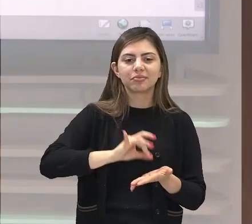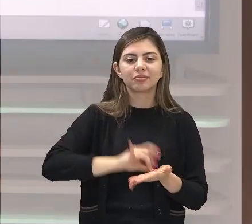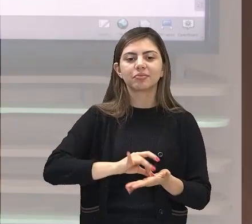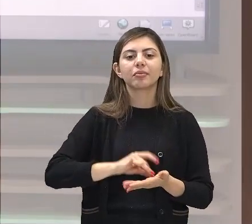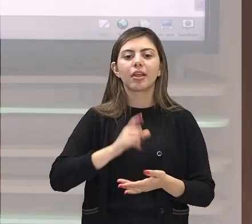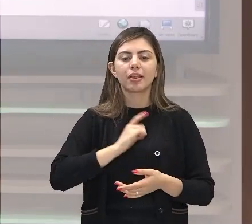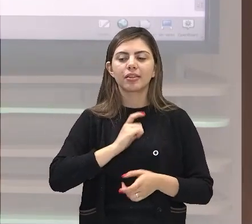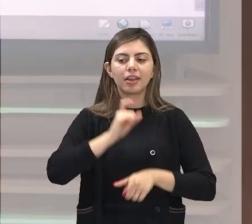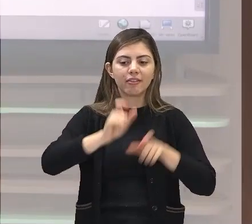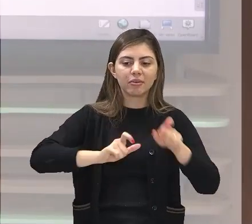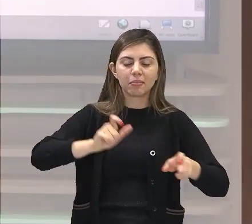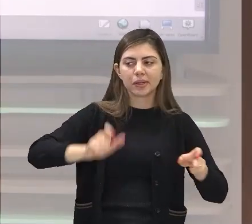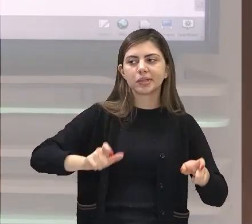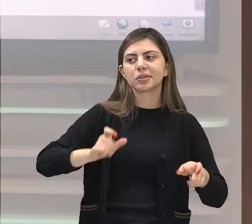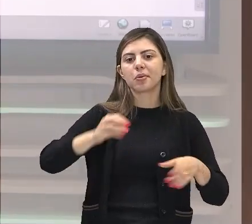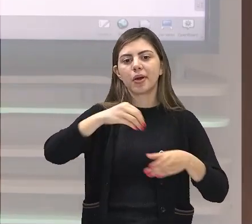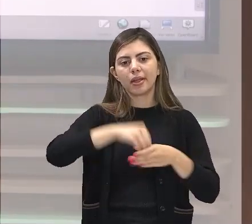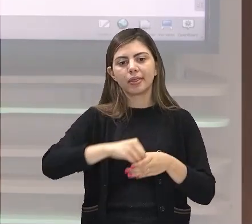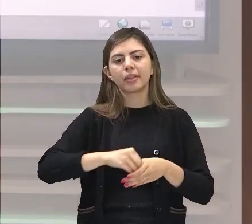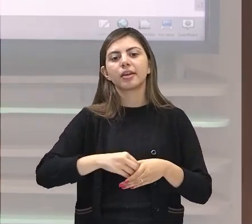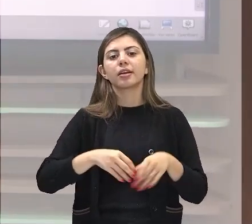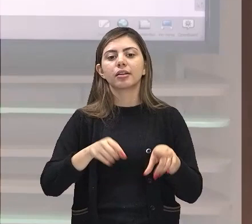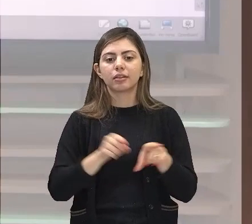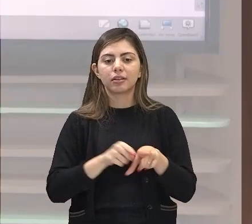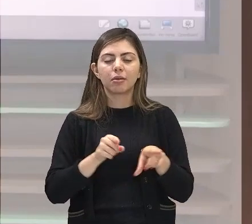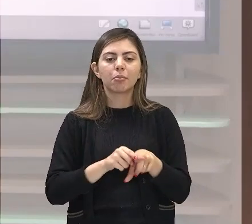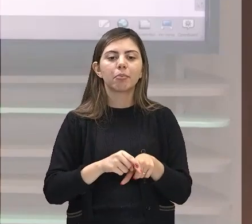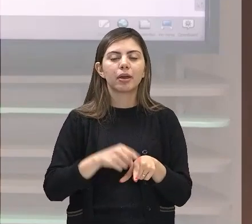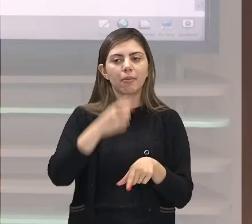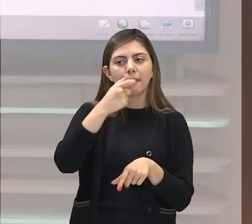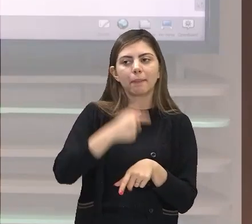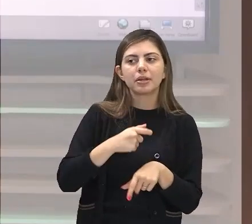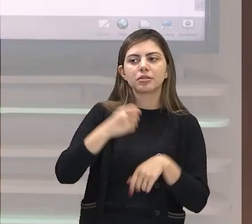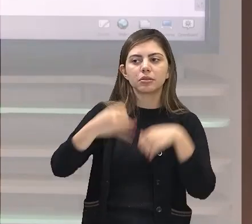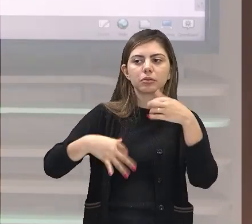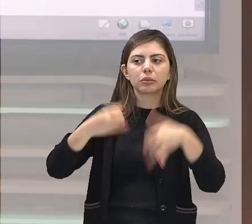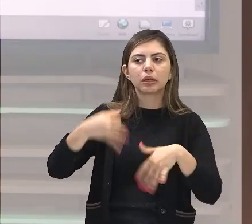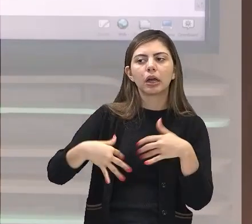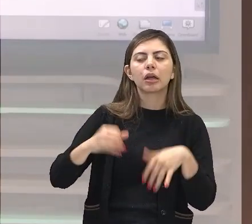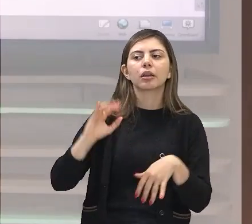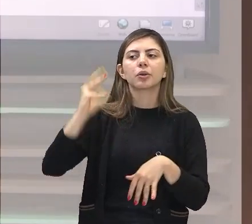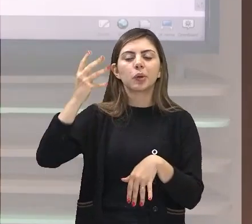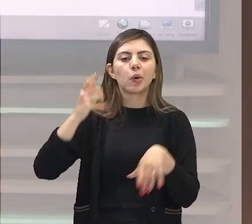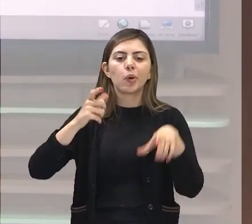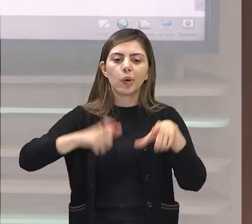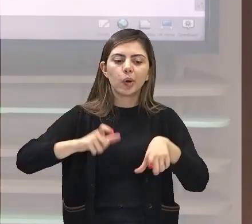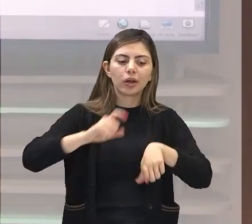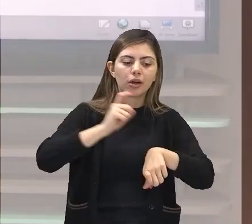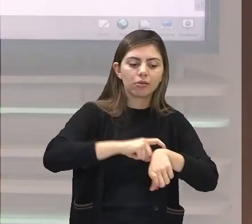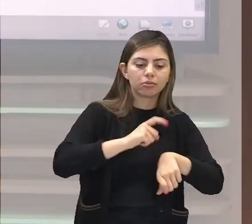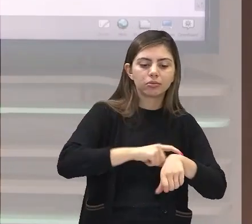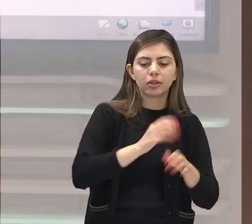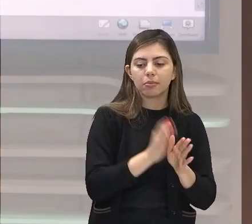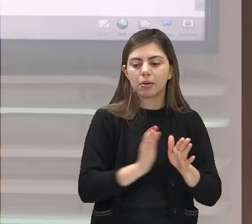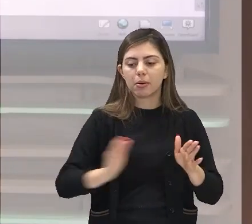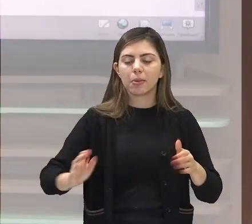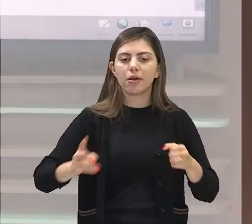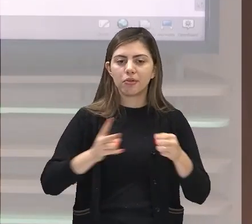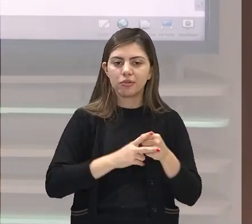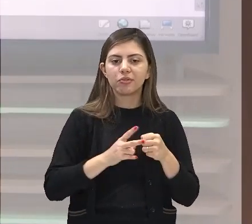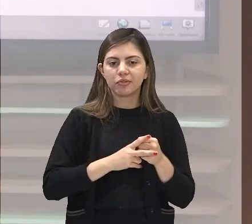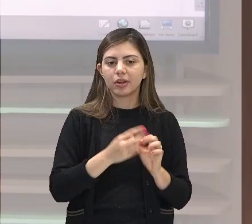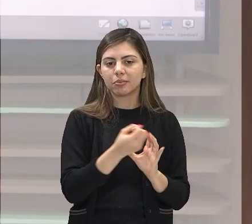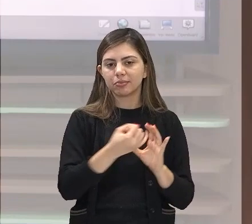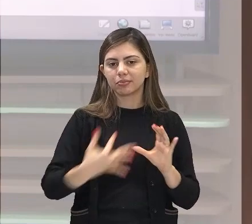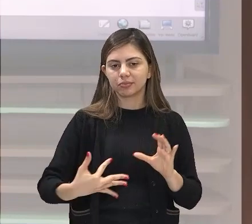os personagens, né? Com o narrador, com o local, com o tempo, com os verbos, todas as